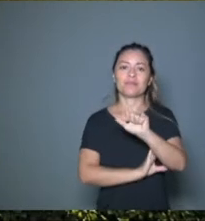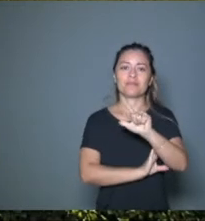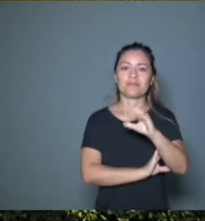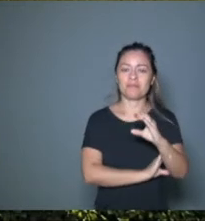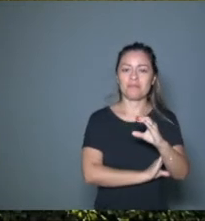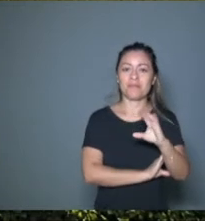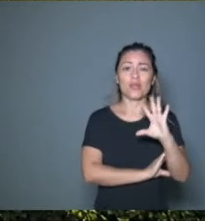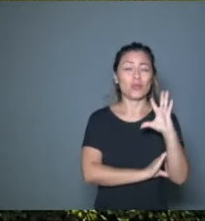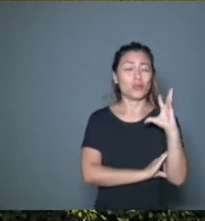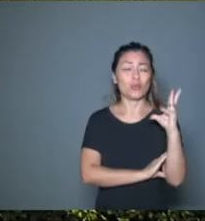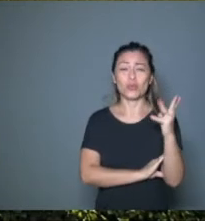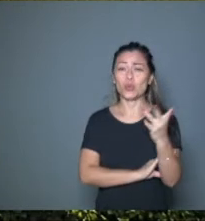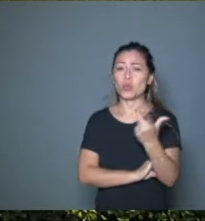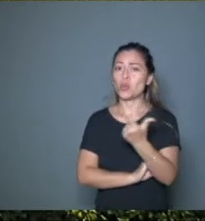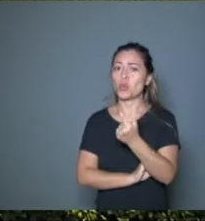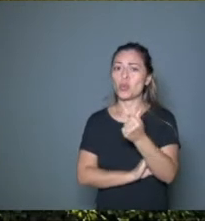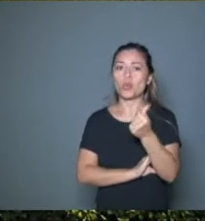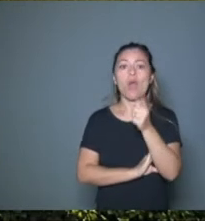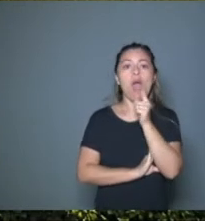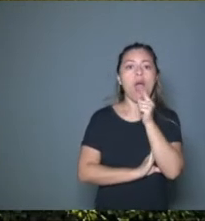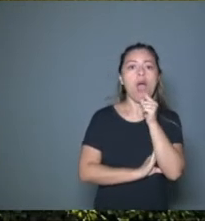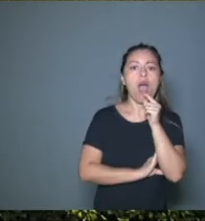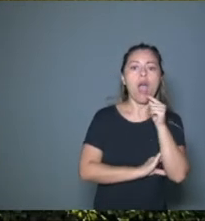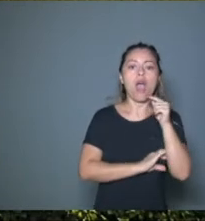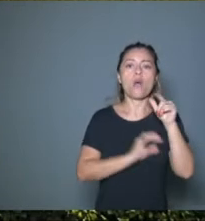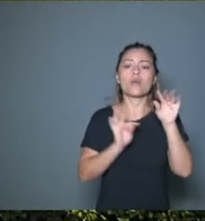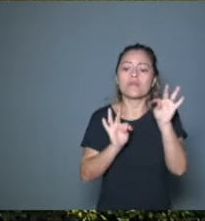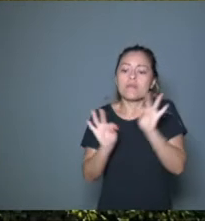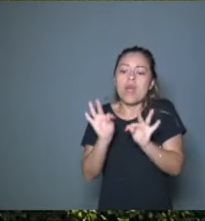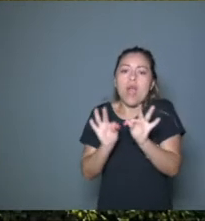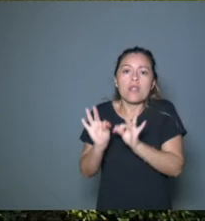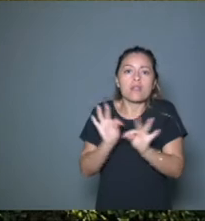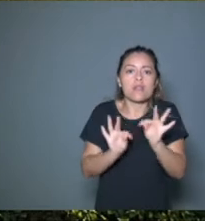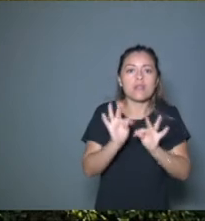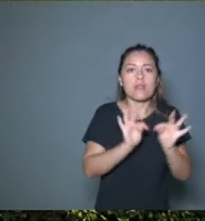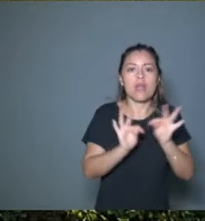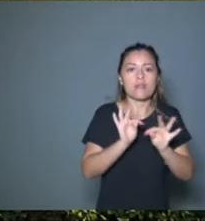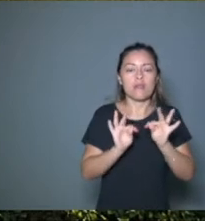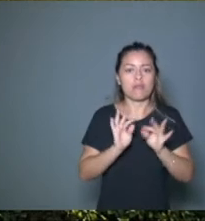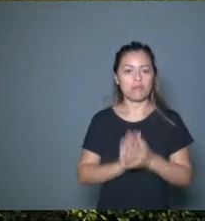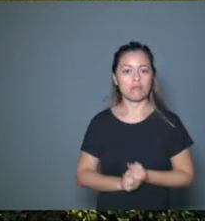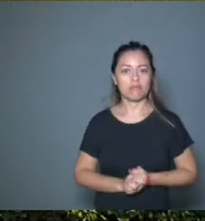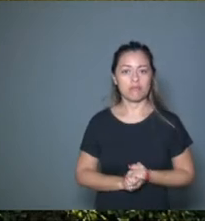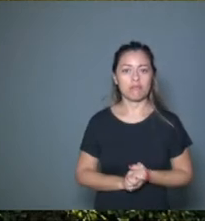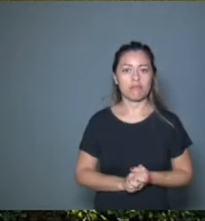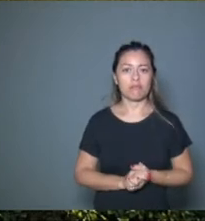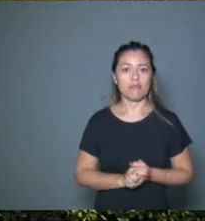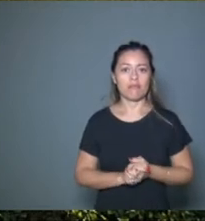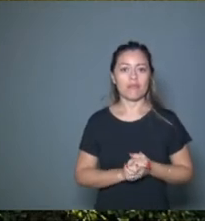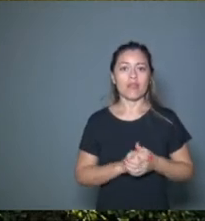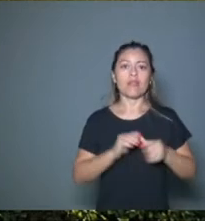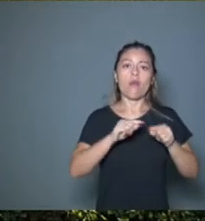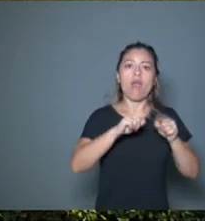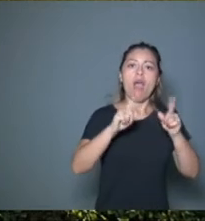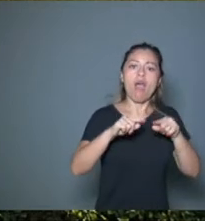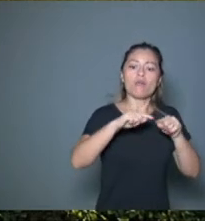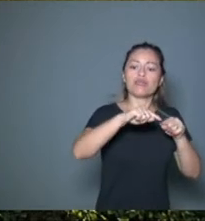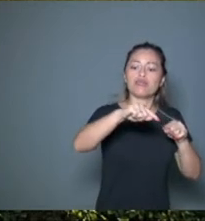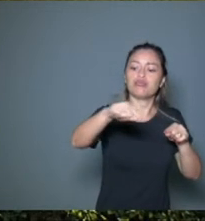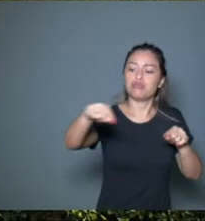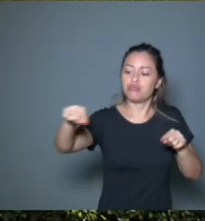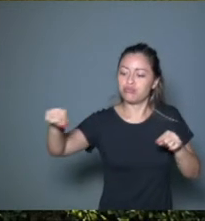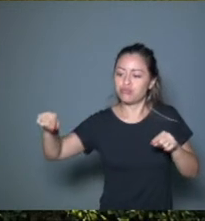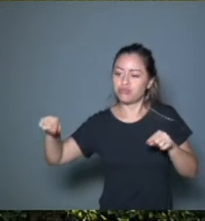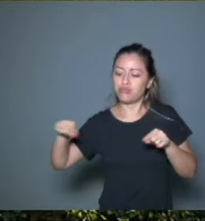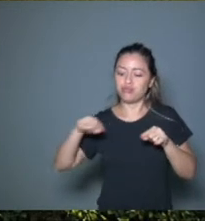é tudo tratado. Os efluentes líquidos são tratados antes de ser e retornar ao meio ambiente. Isso